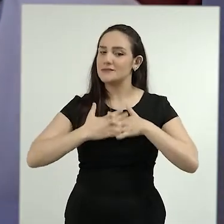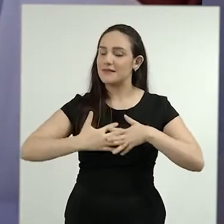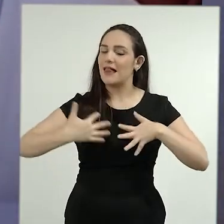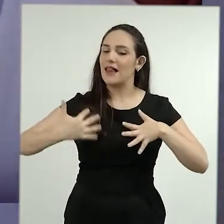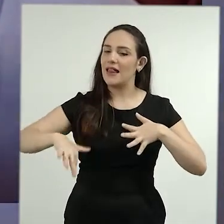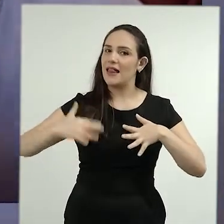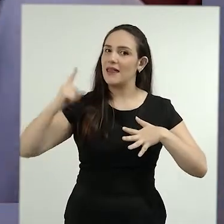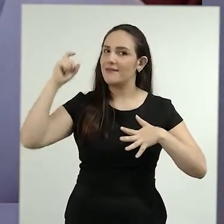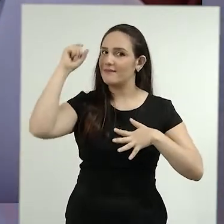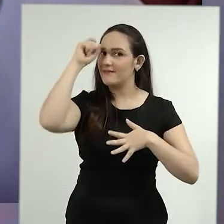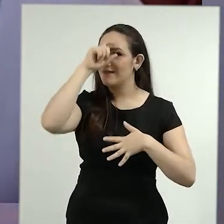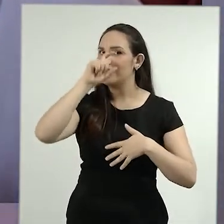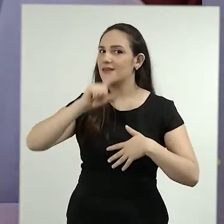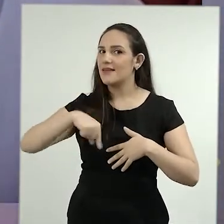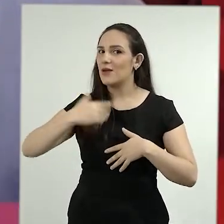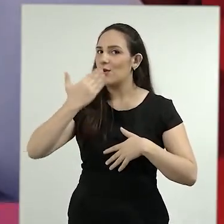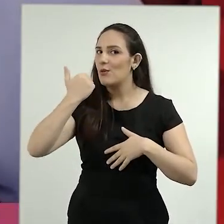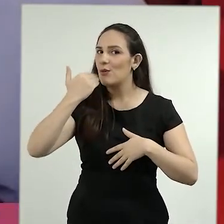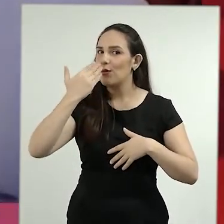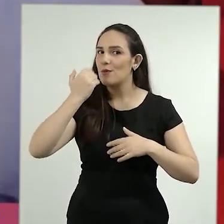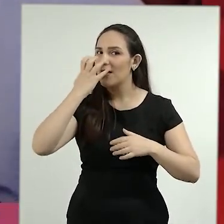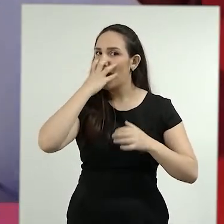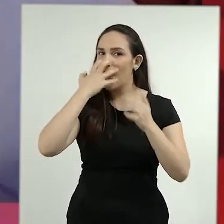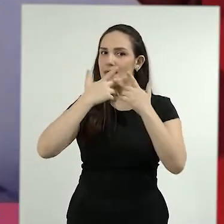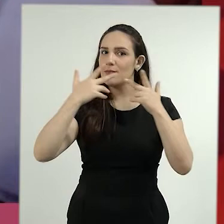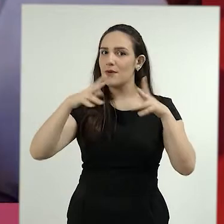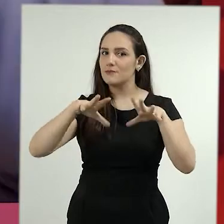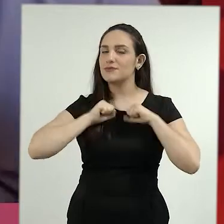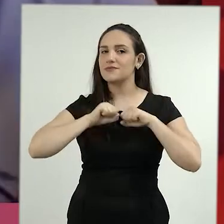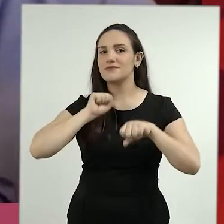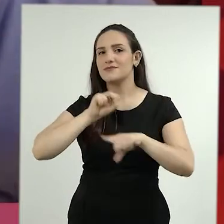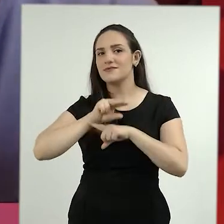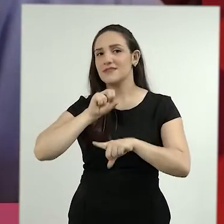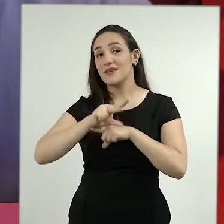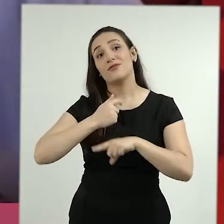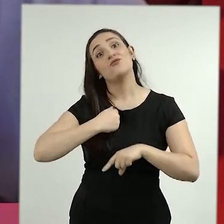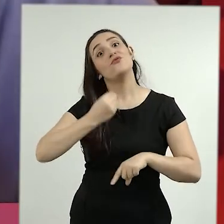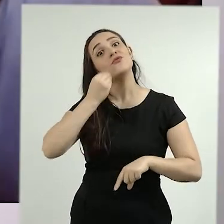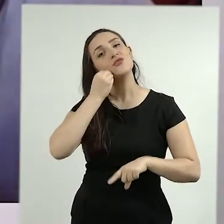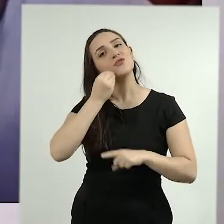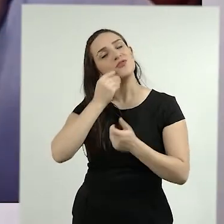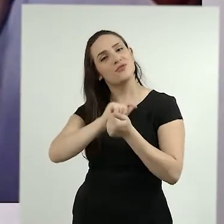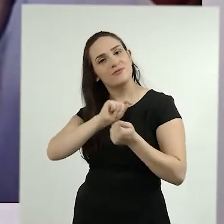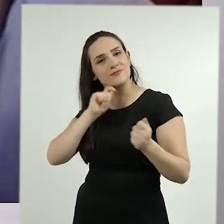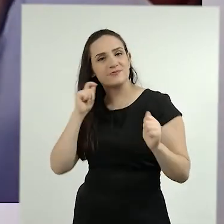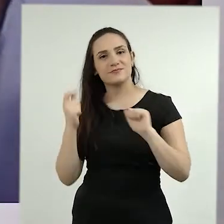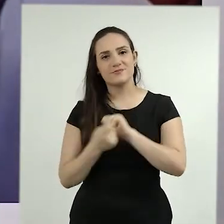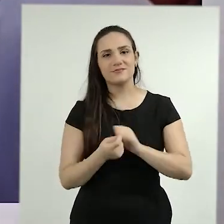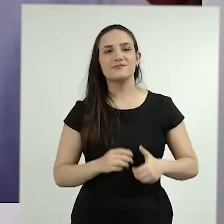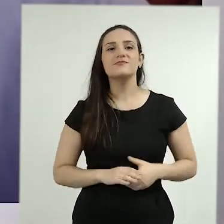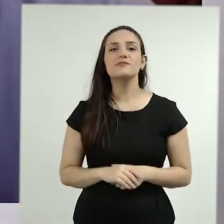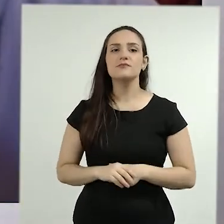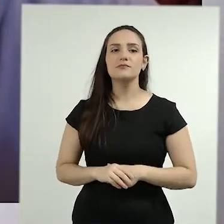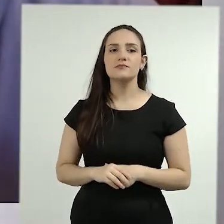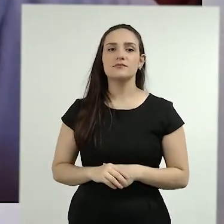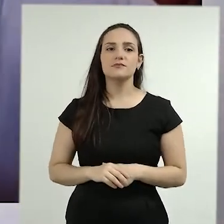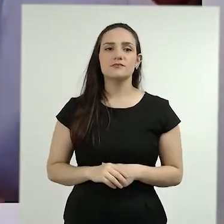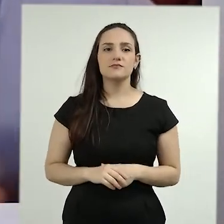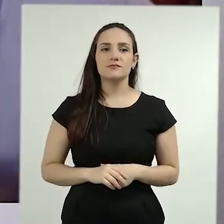do furacão numa questão super polêmica que é a pandemia e o coronavírus, mas tudo bem, eu vou tentar